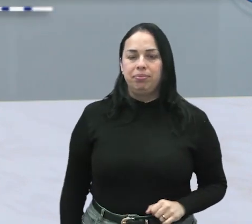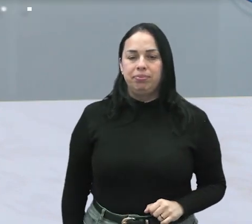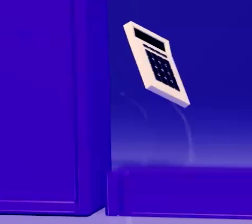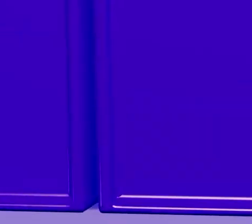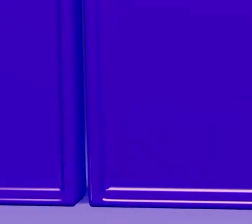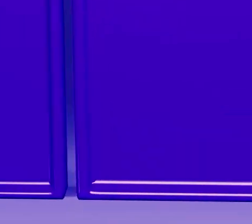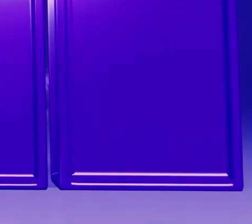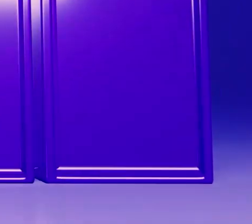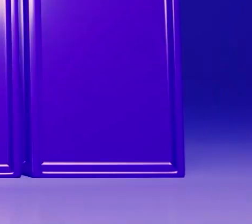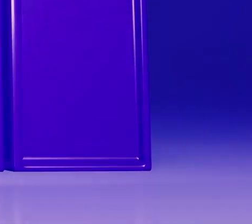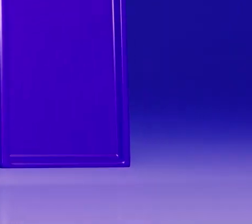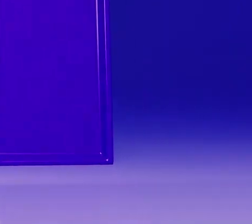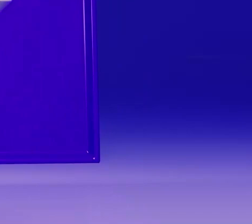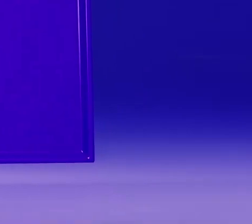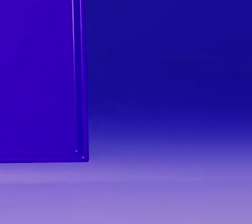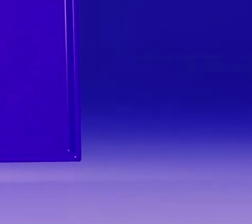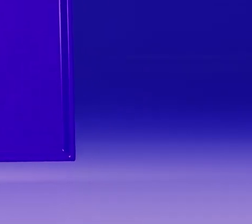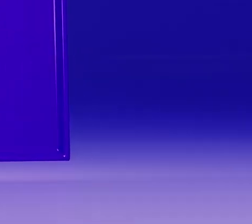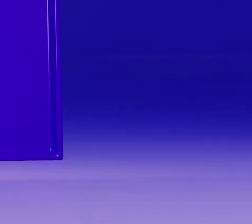atuando.